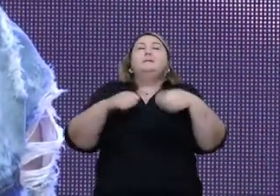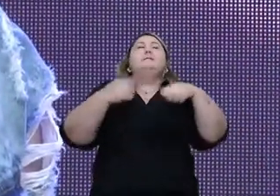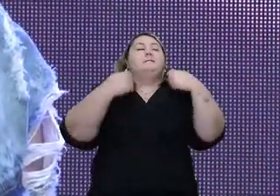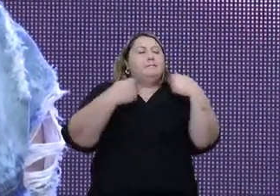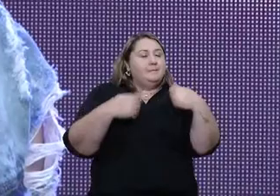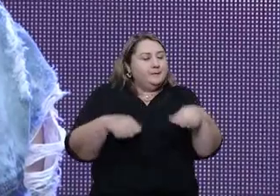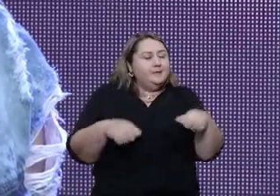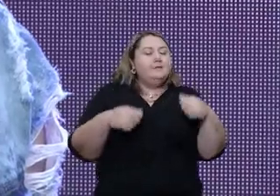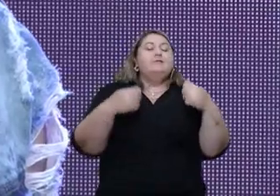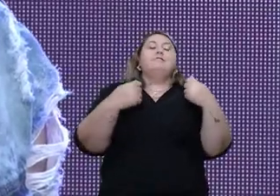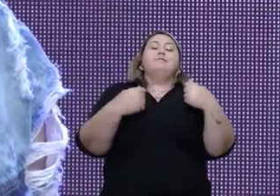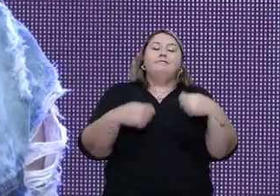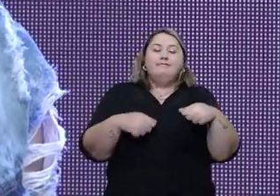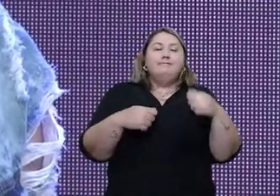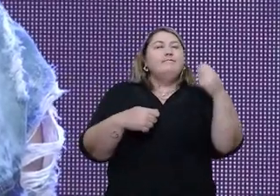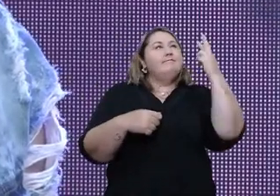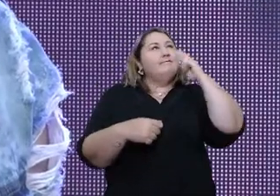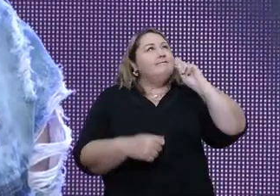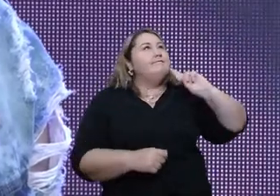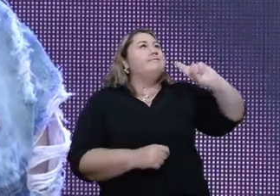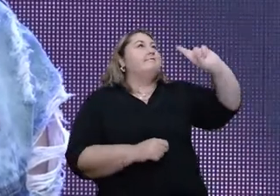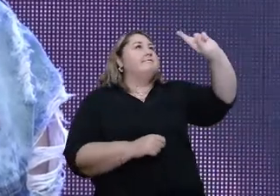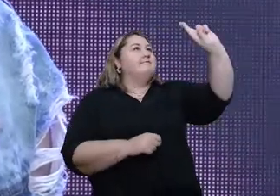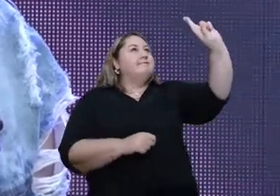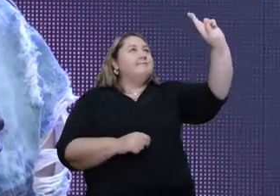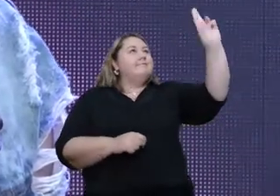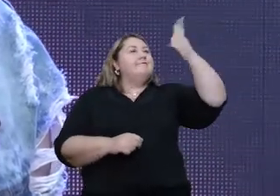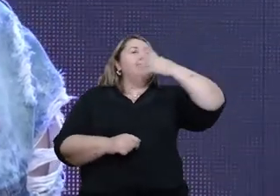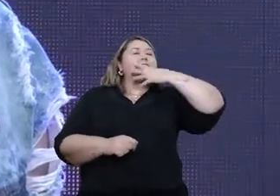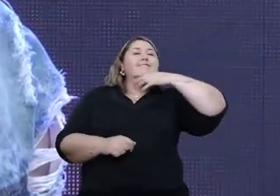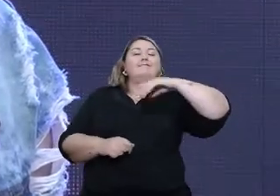Eu preciso de ti, ó